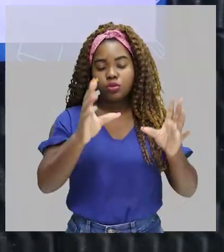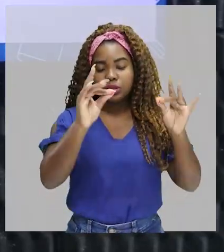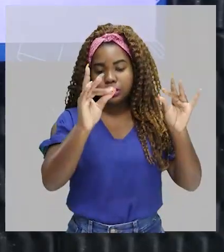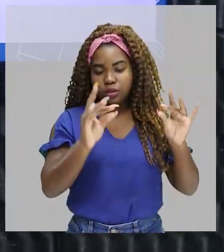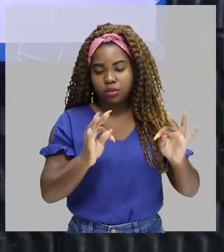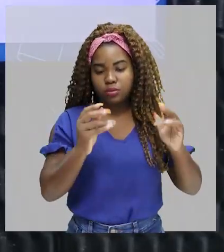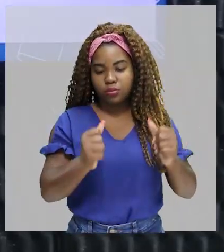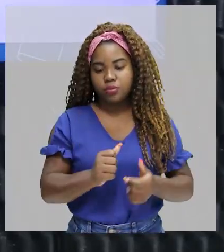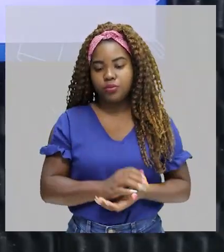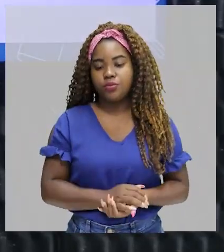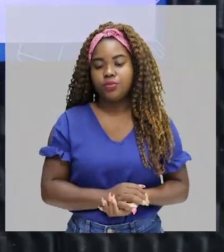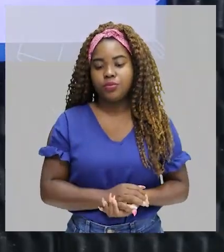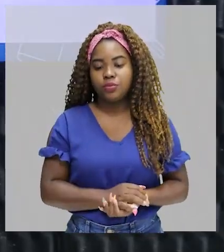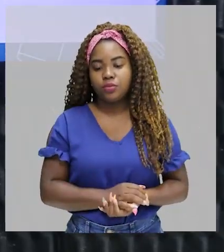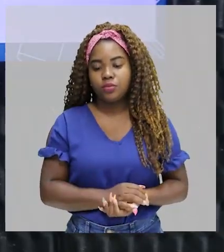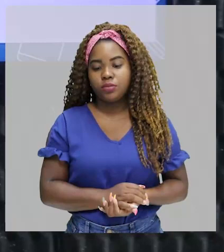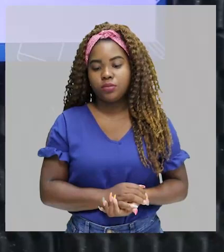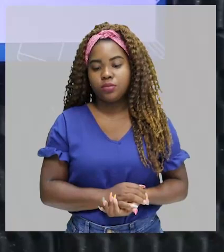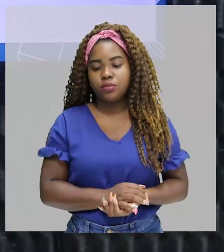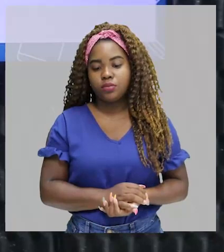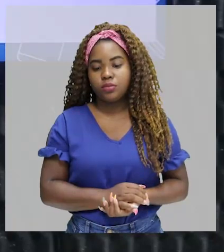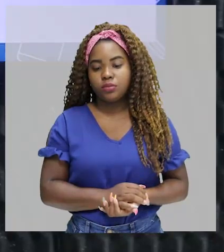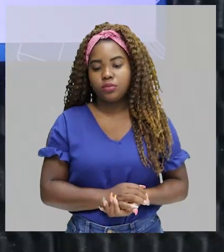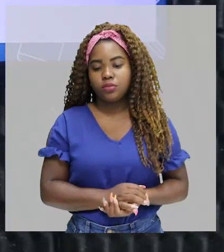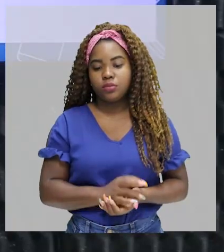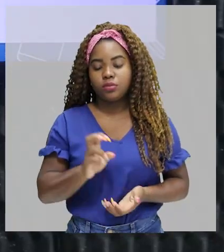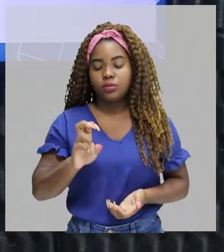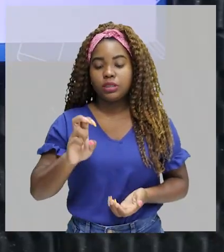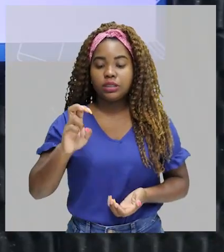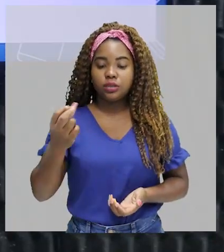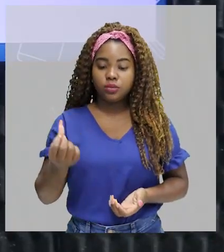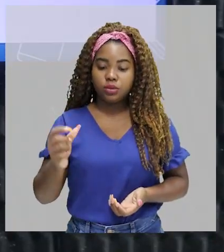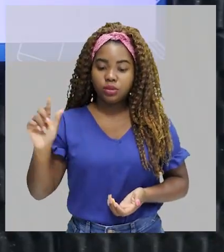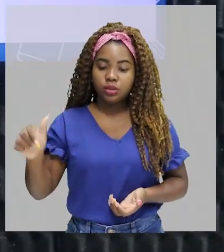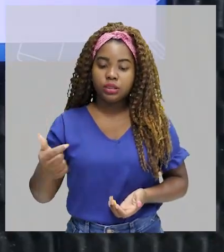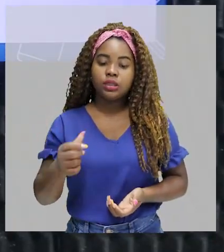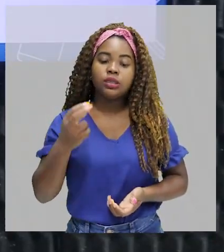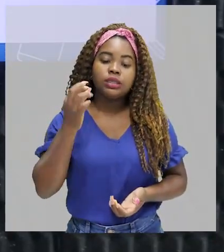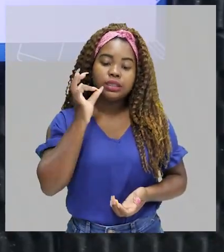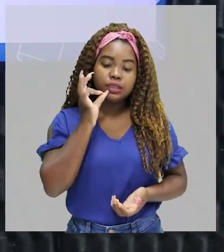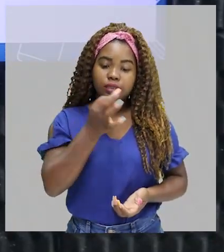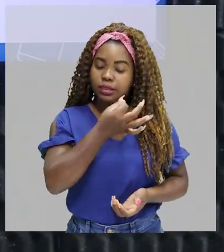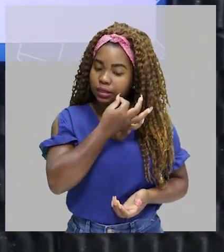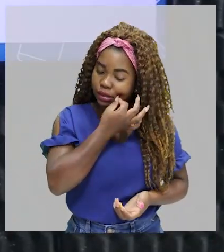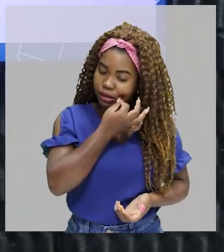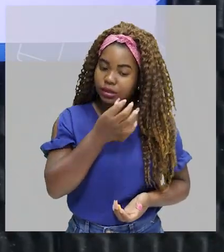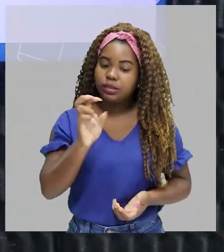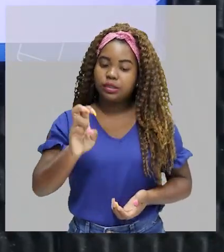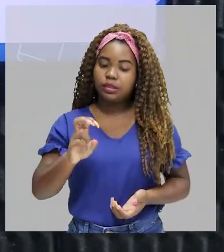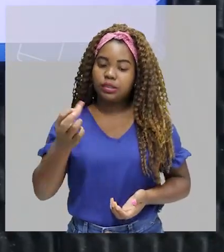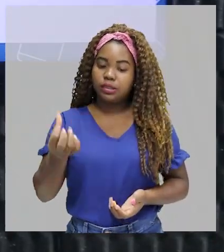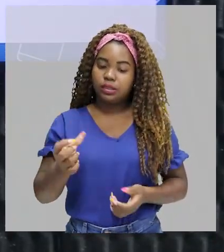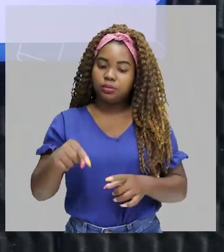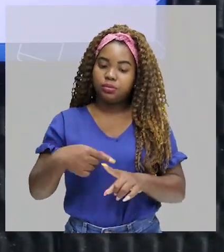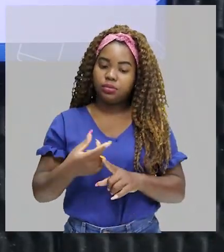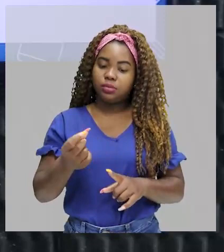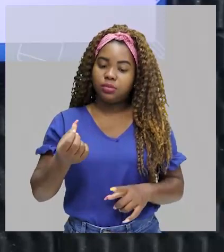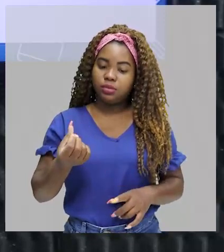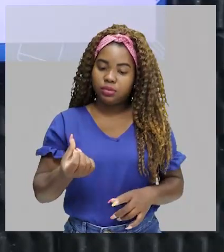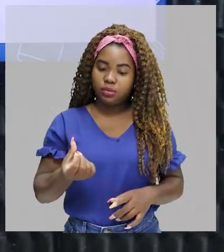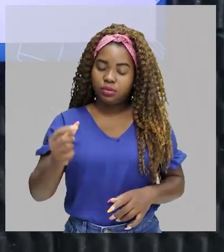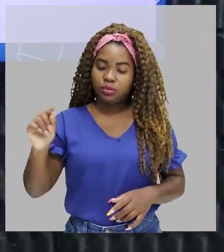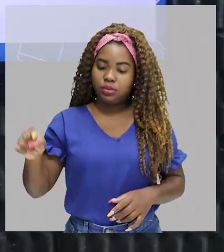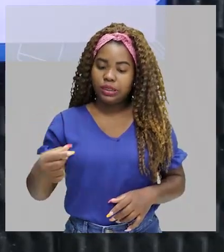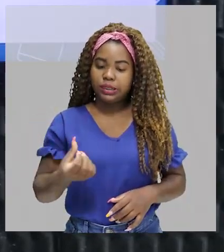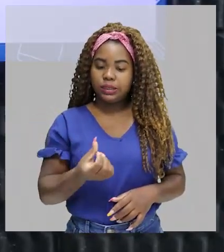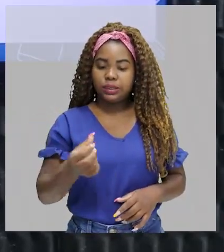está sendo achado, tá? Então, agosto foi 56 mil, em setembro eu estou fazendo 56 mil mais 6 mil, que dá